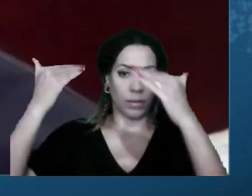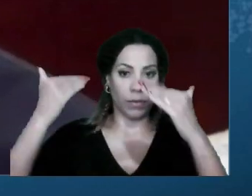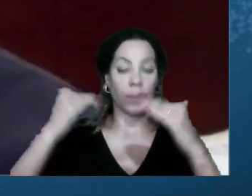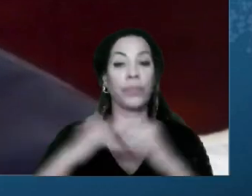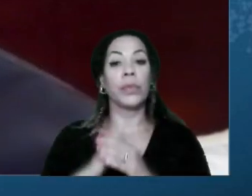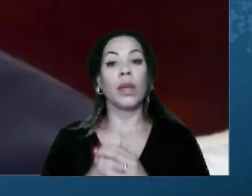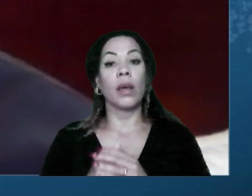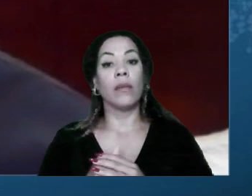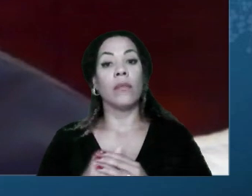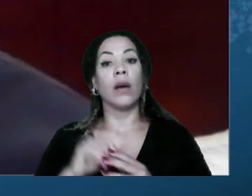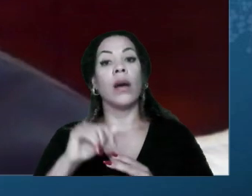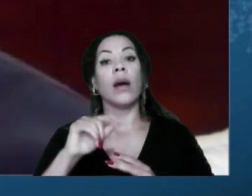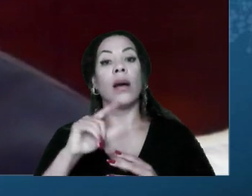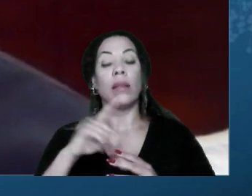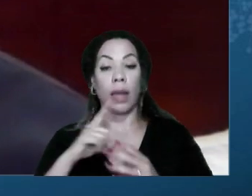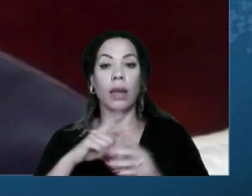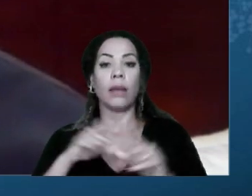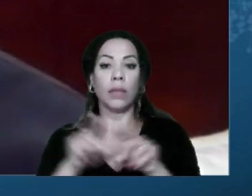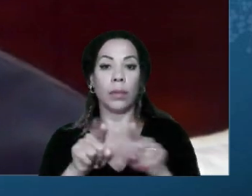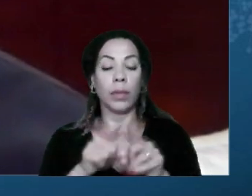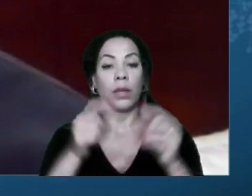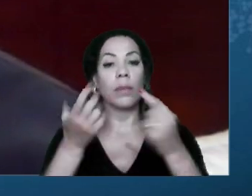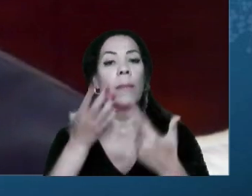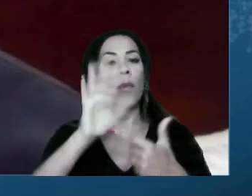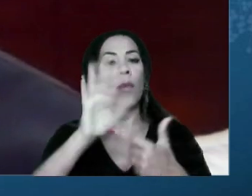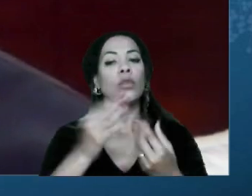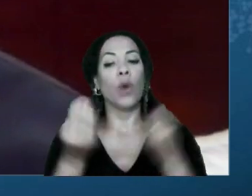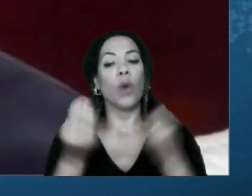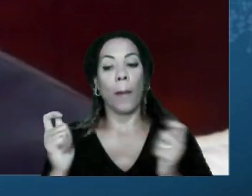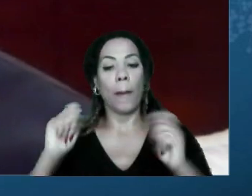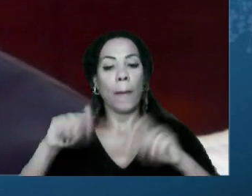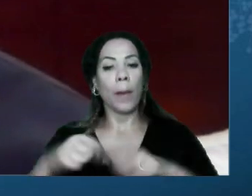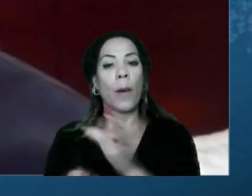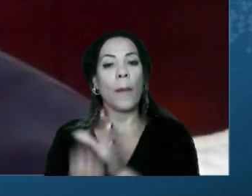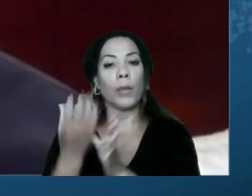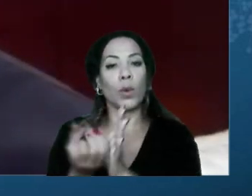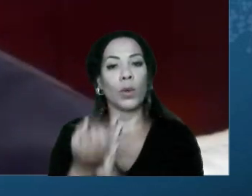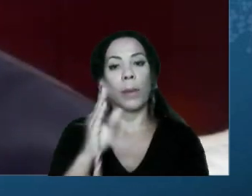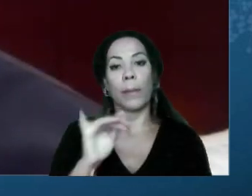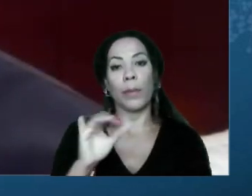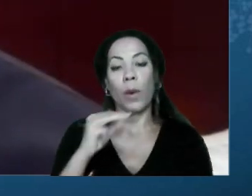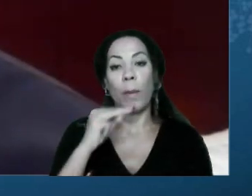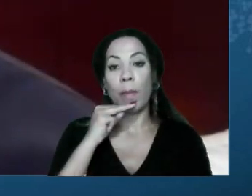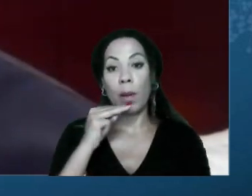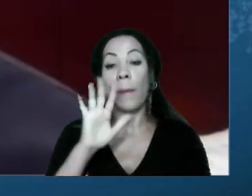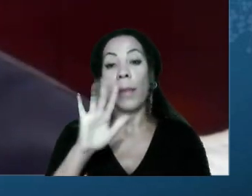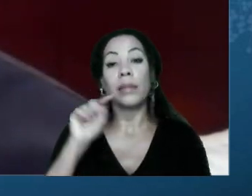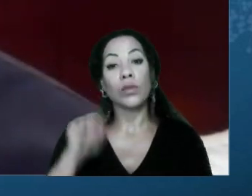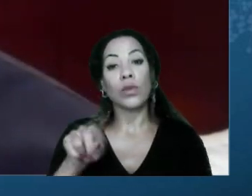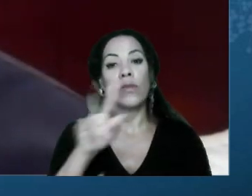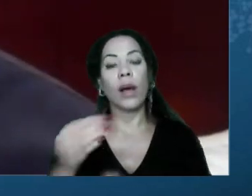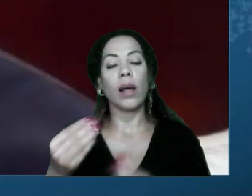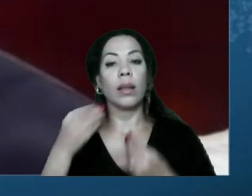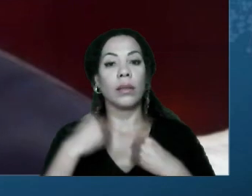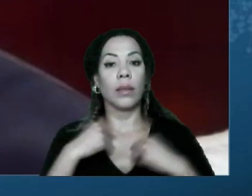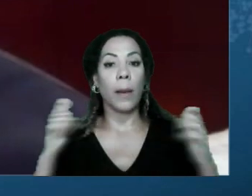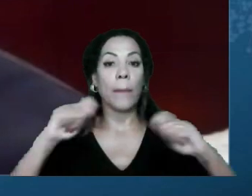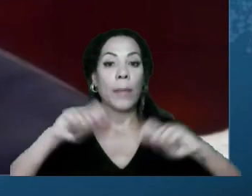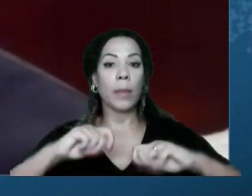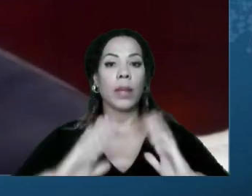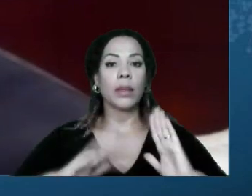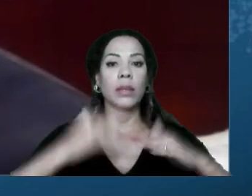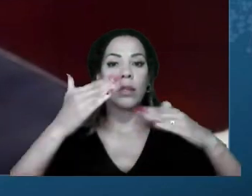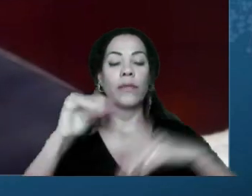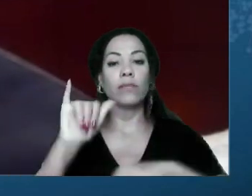nossas capacidades de produção em Biomanguinhos, eu acho que isso vai nos permitir desenvolver alternativas